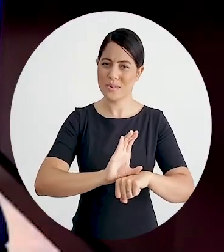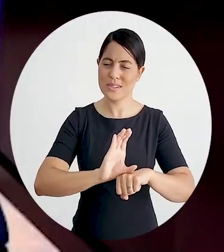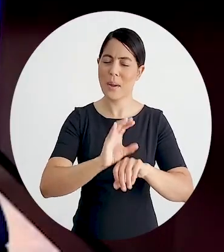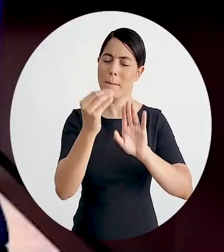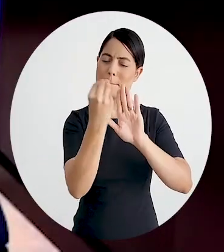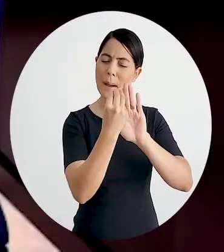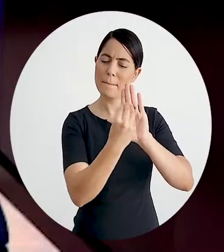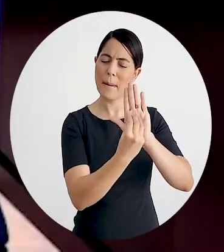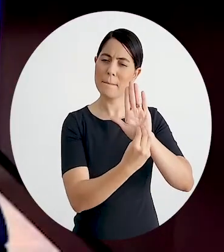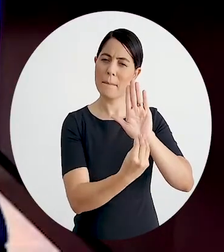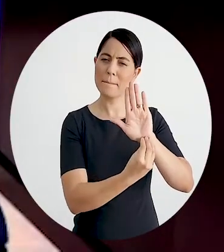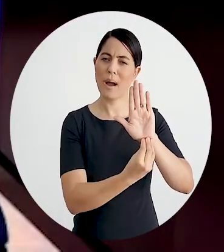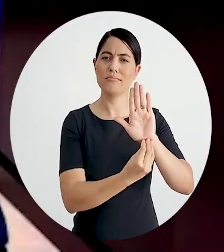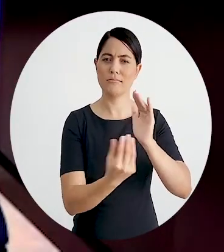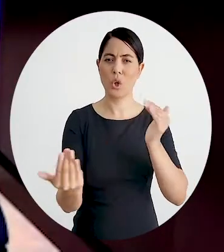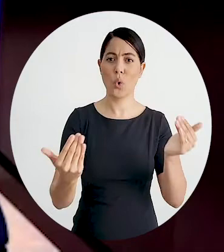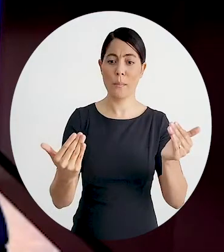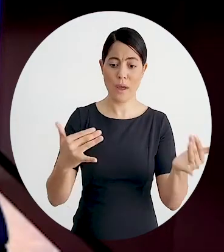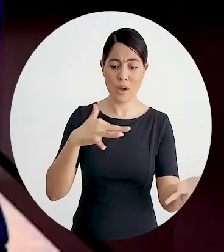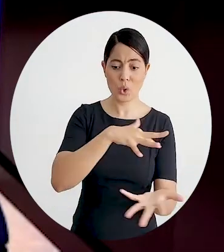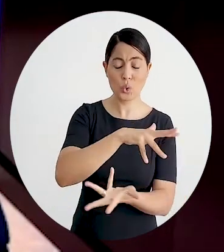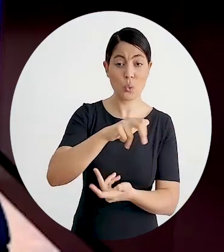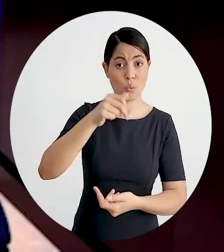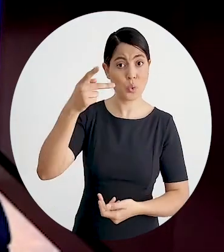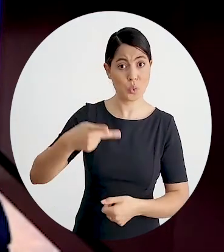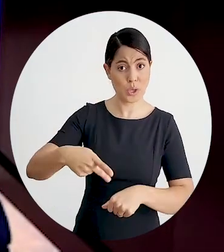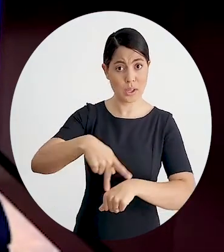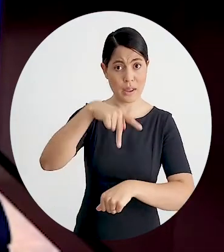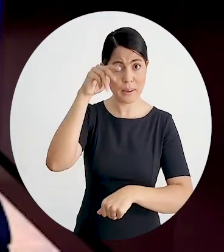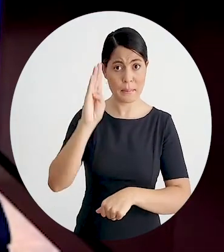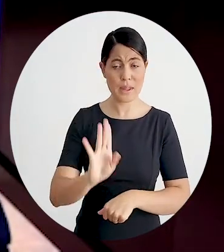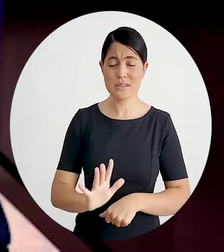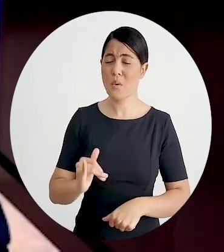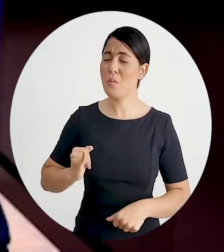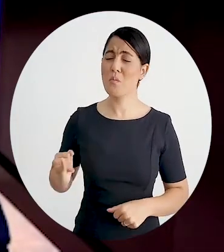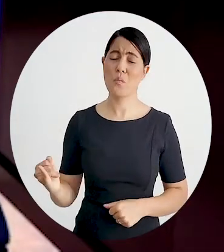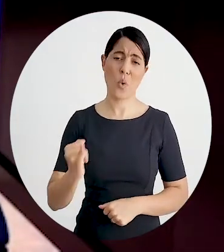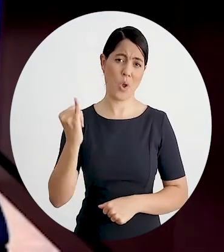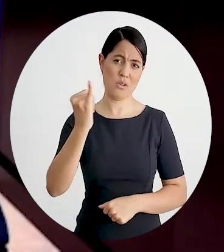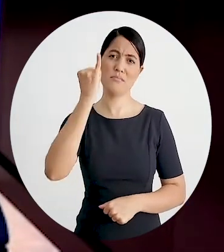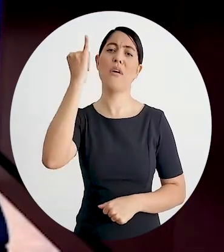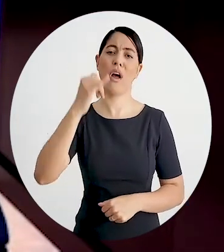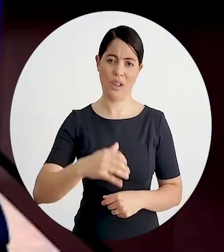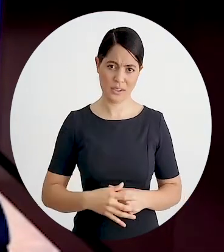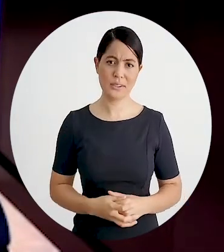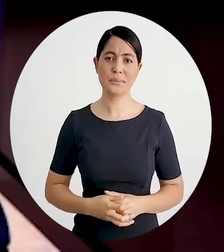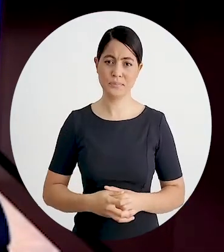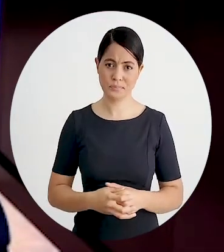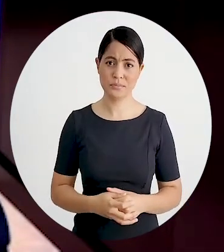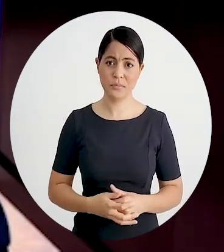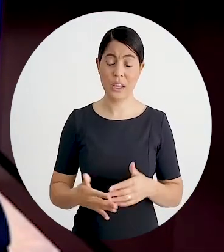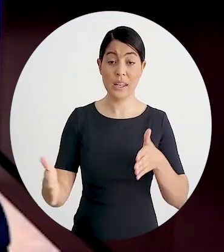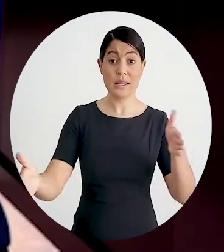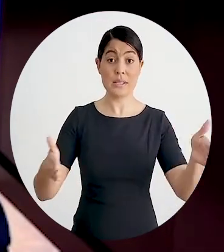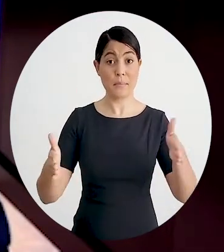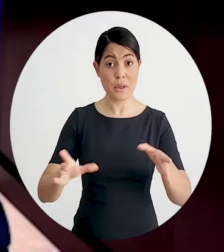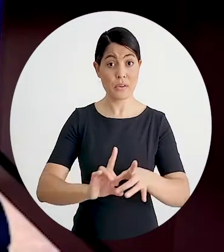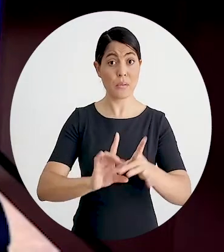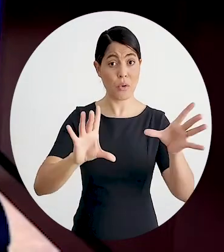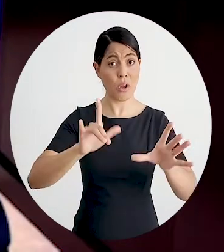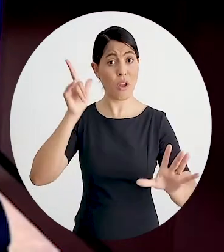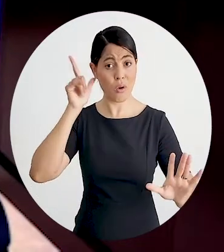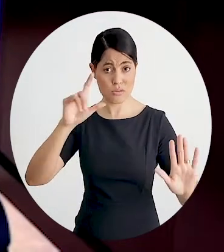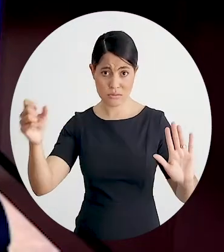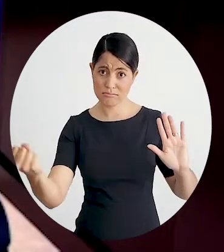das mais importantes do mundo, e que trouxe ao Brasil o maior período de estabilidade democrática de